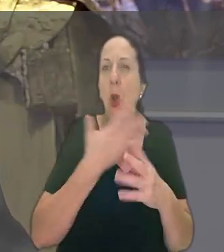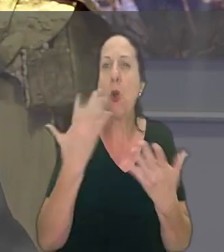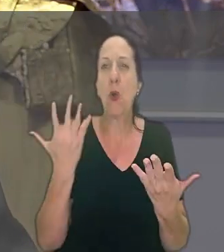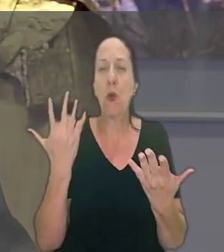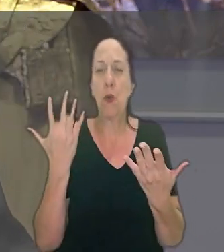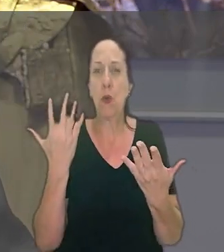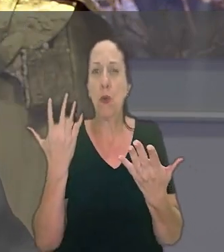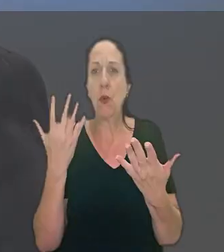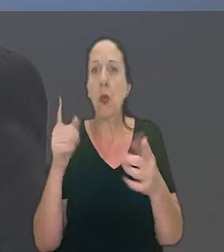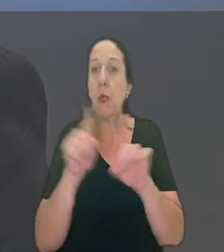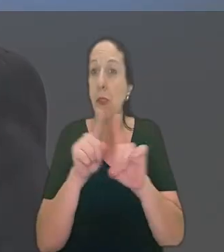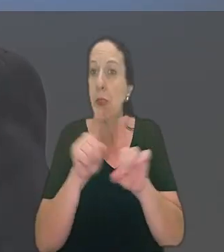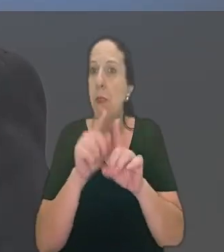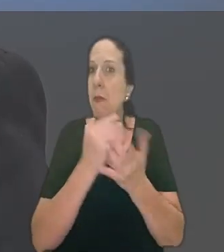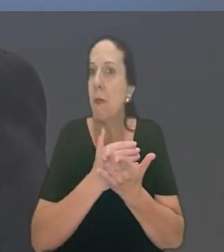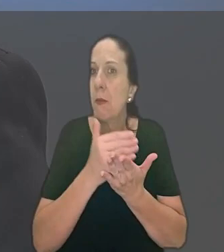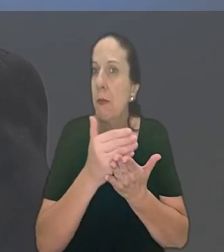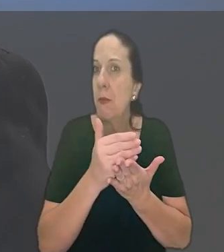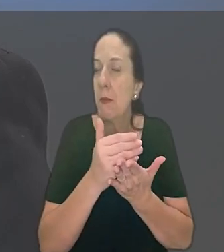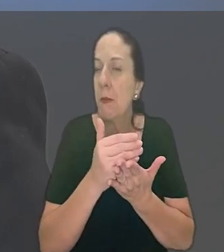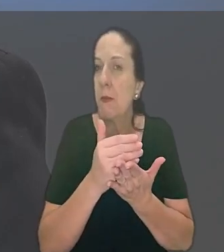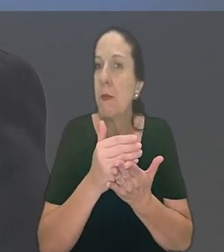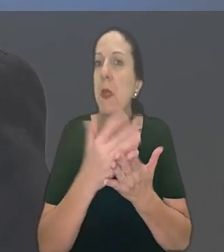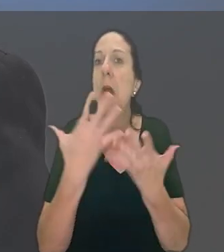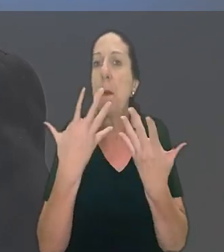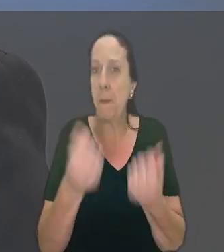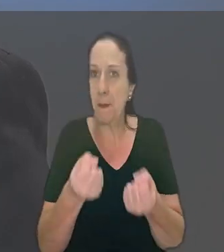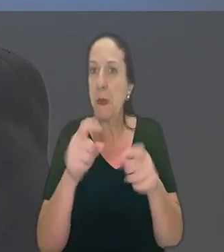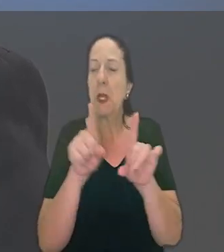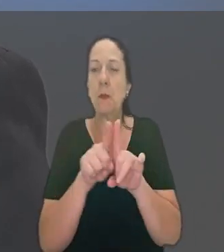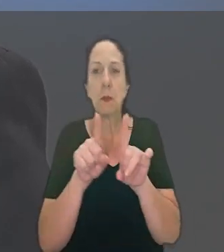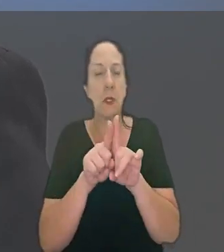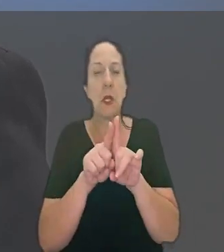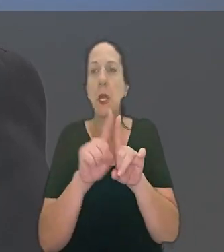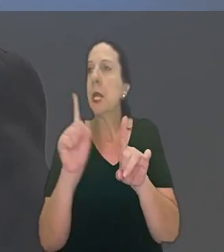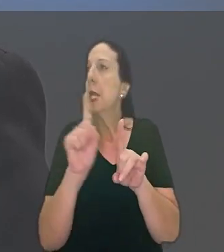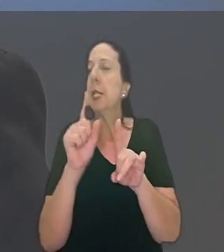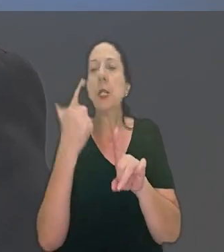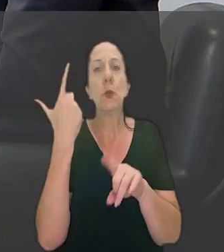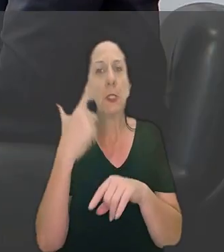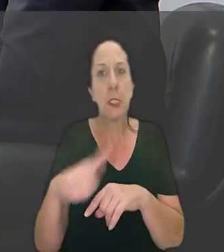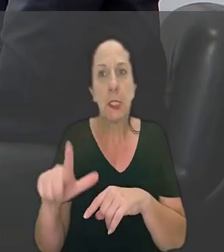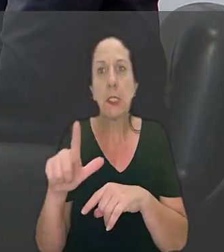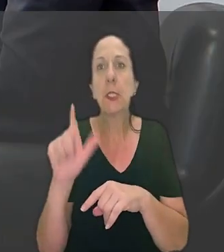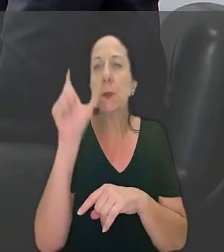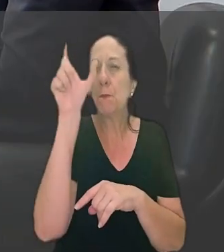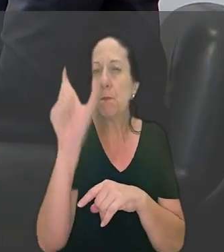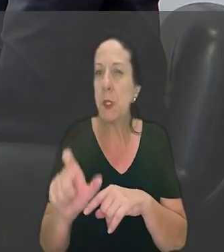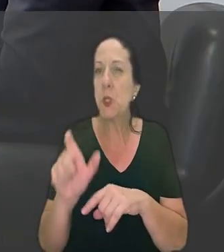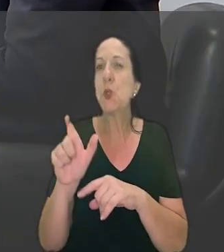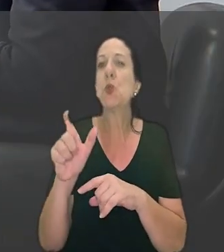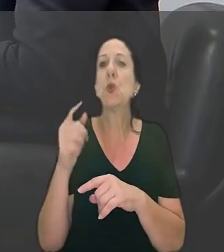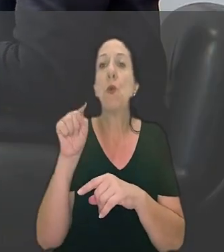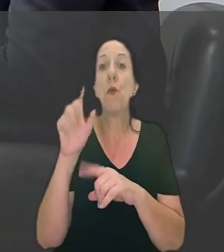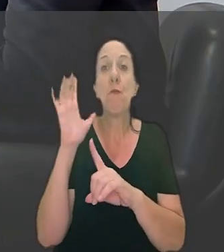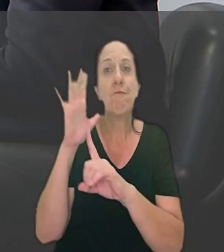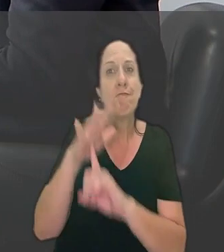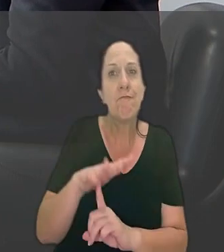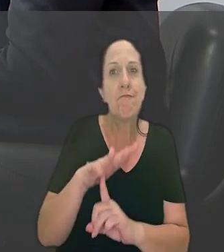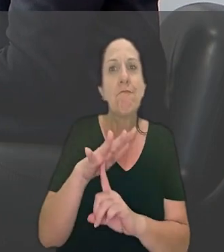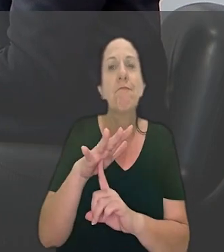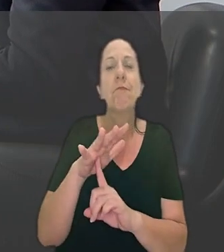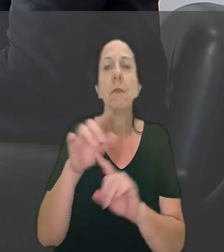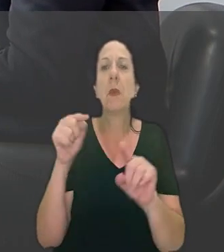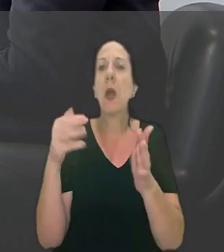fase de instrução a partir de prova indiciária. Ela permite que não se revitimize aquela pessoa que foi vítima do